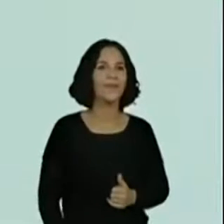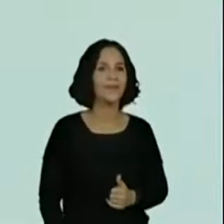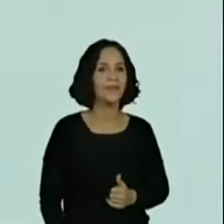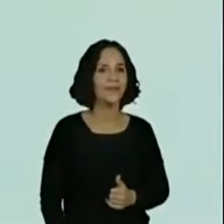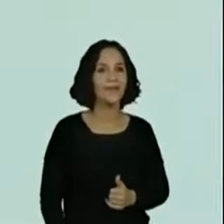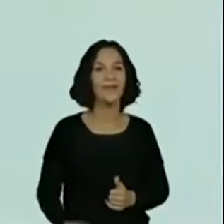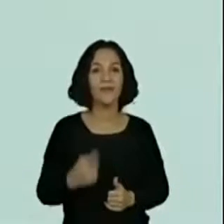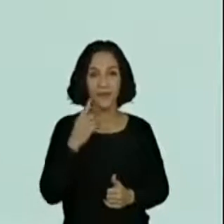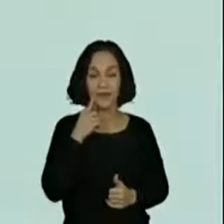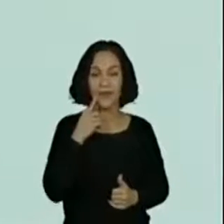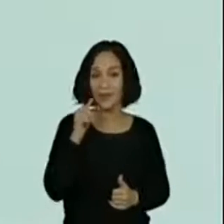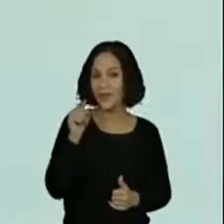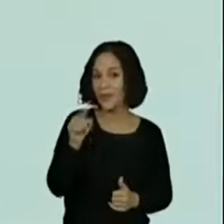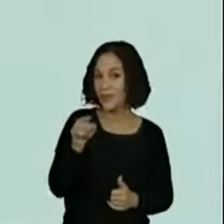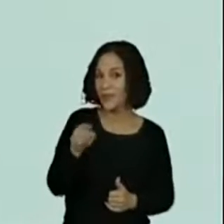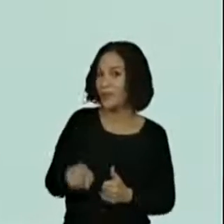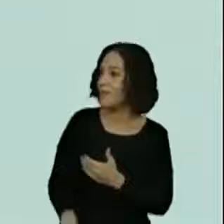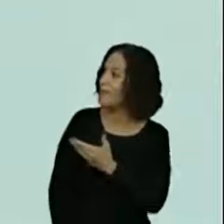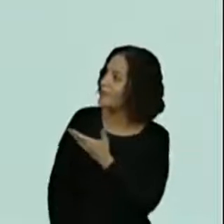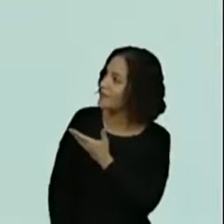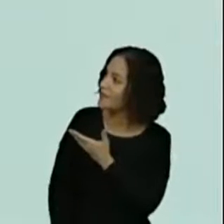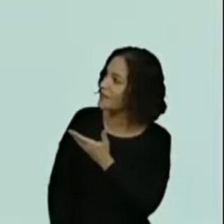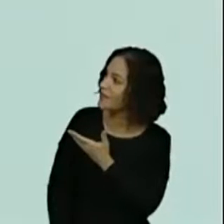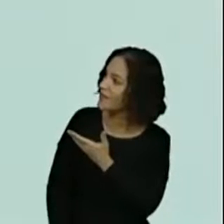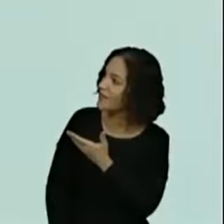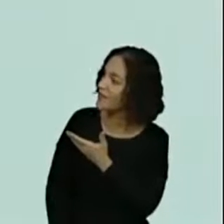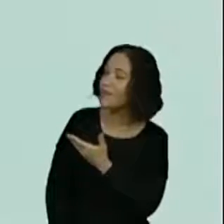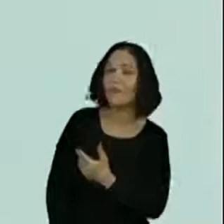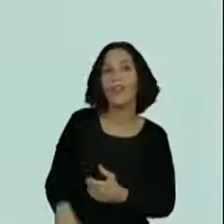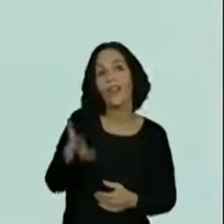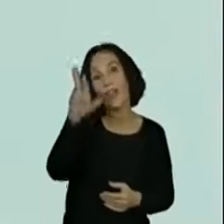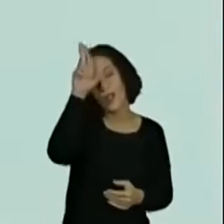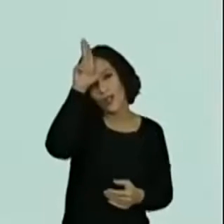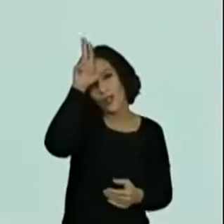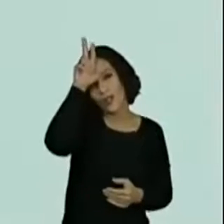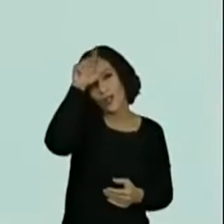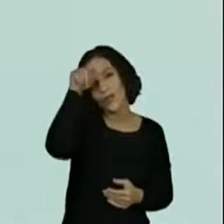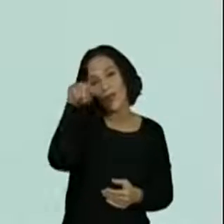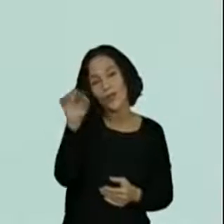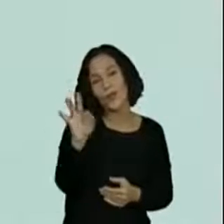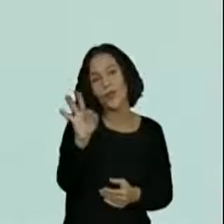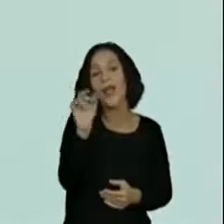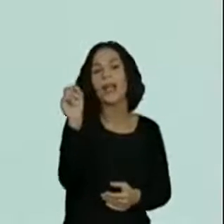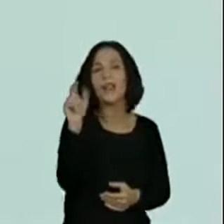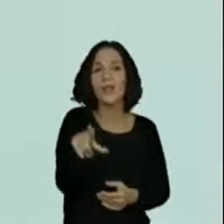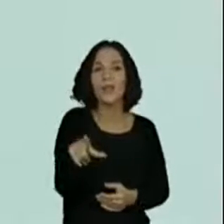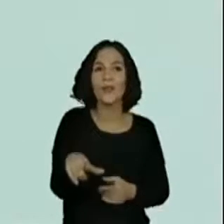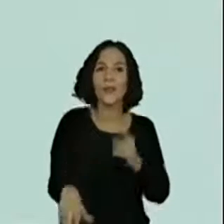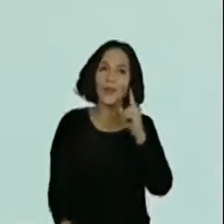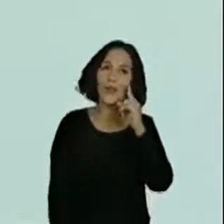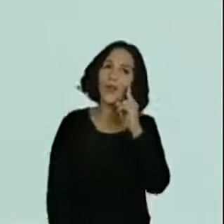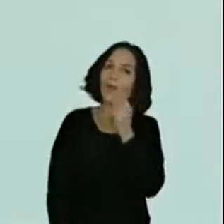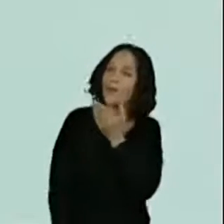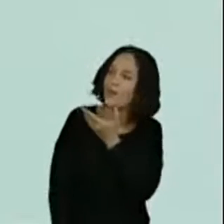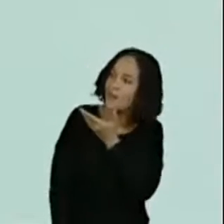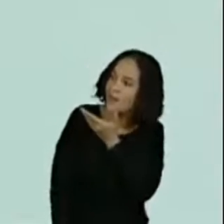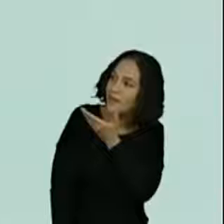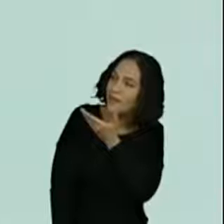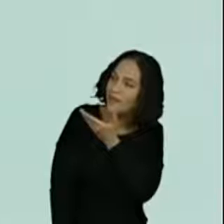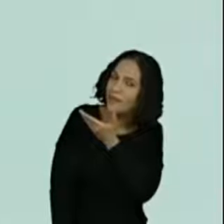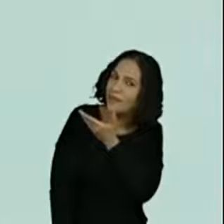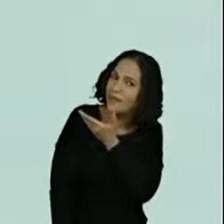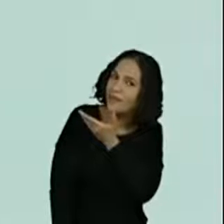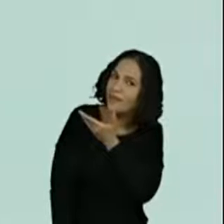para vocês. Está. Olha lá. A formiga, olha lá em cima, a azul. A formiguinha tá aqui, azulzinha, ó. Isso,